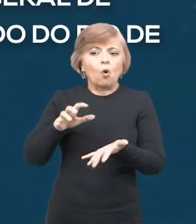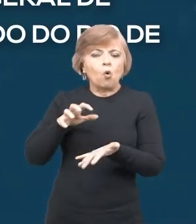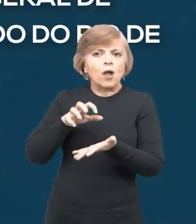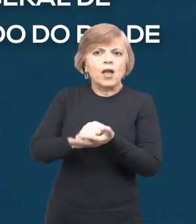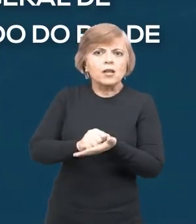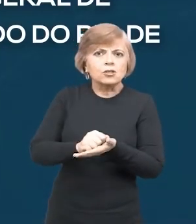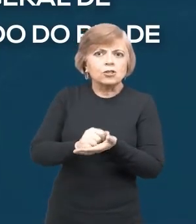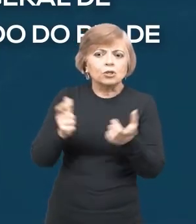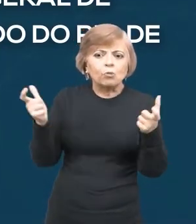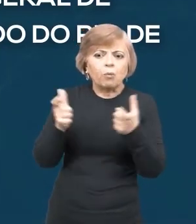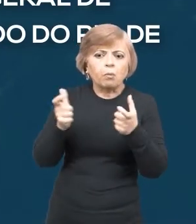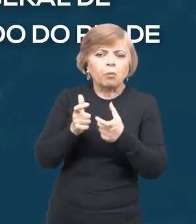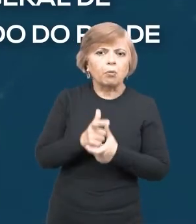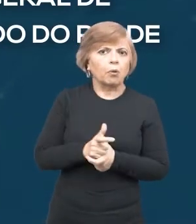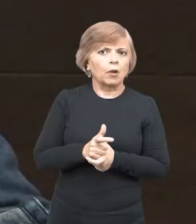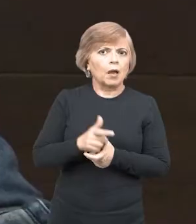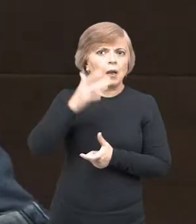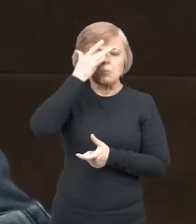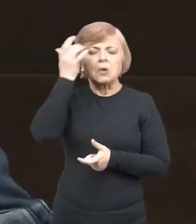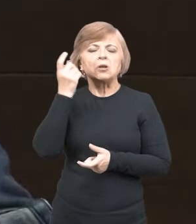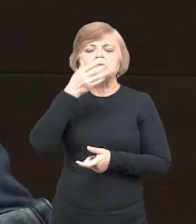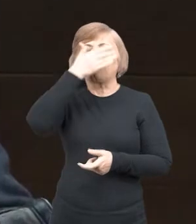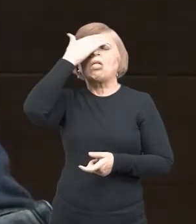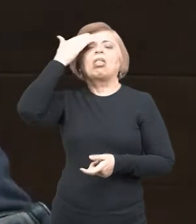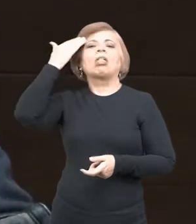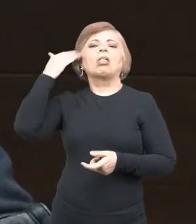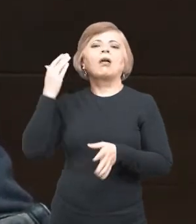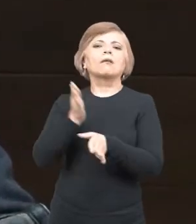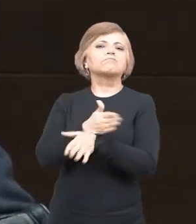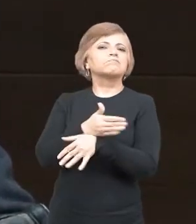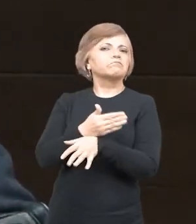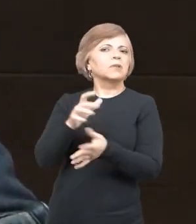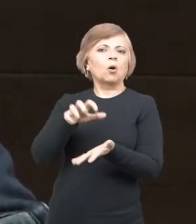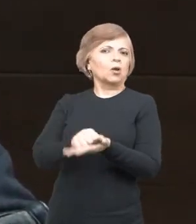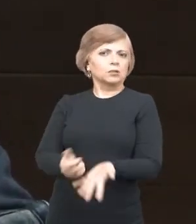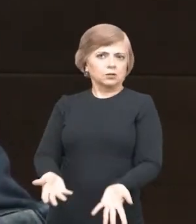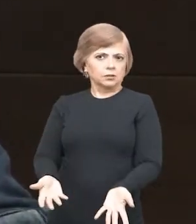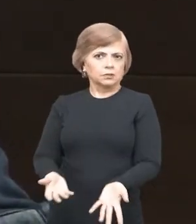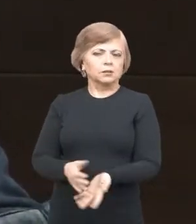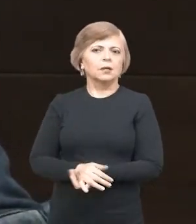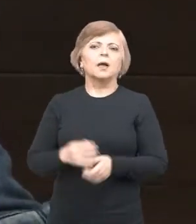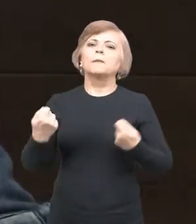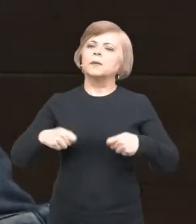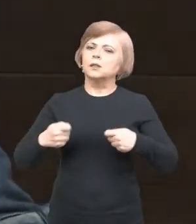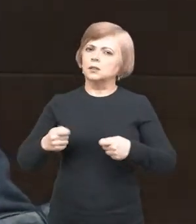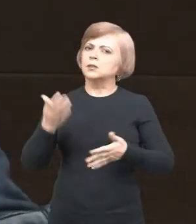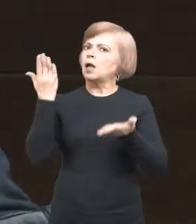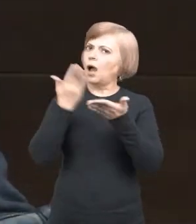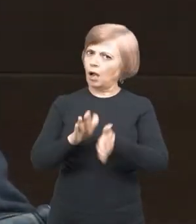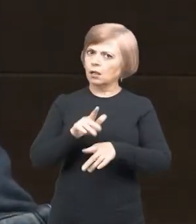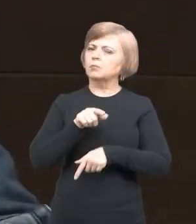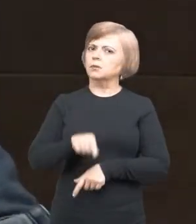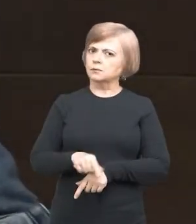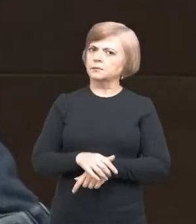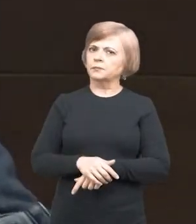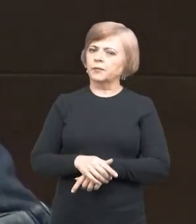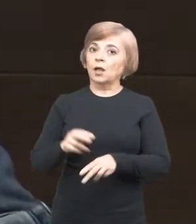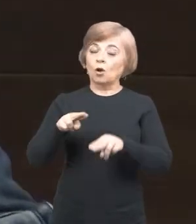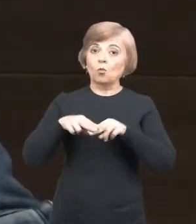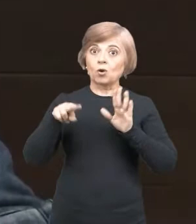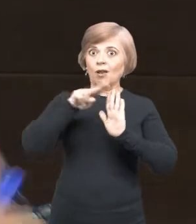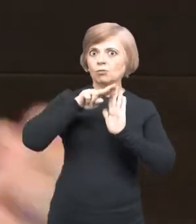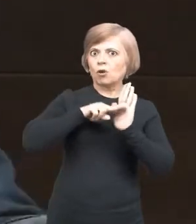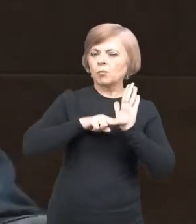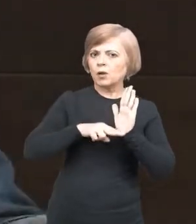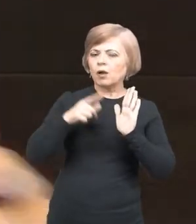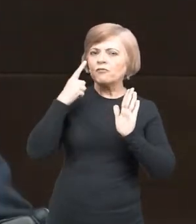nascimento de pessoas. O procedimento delineado por tais órgãos públicos, por tais normativas,